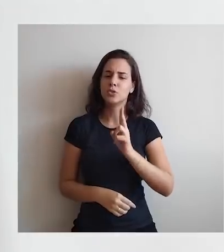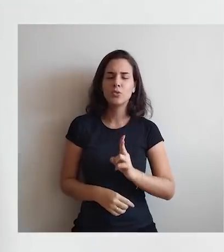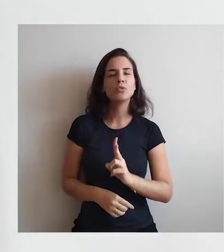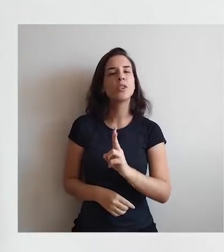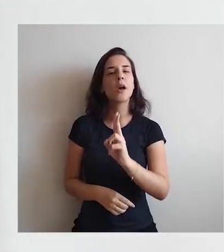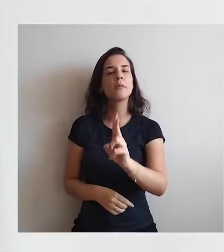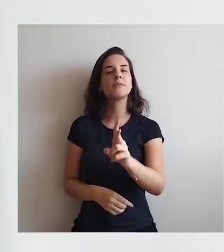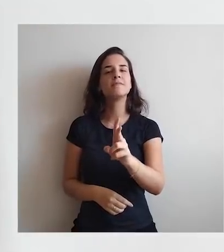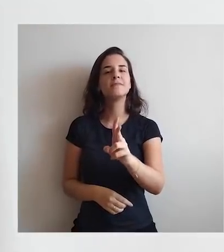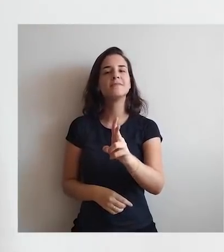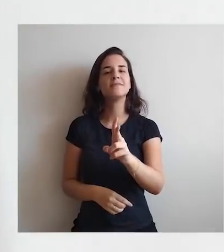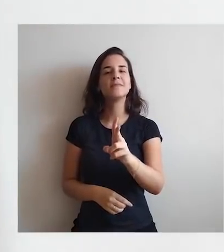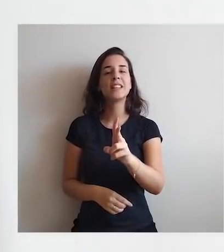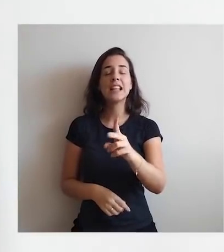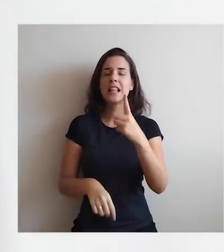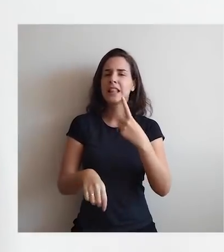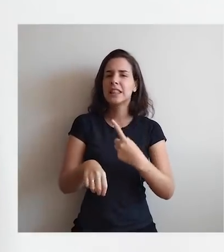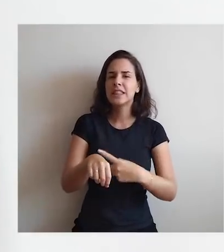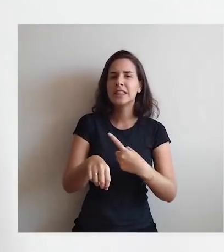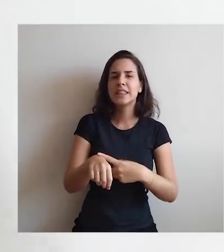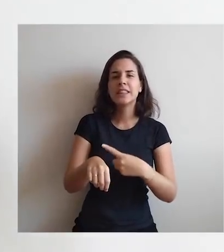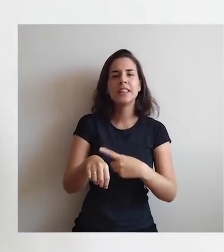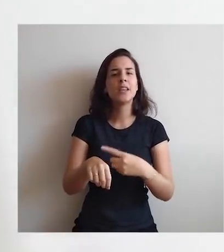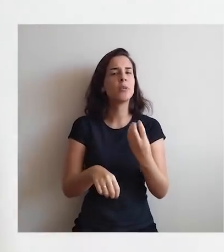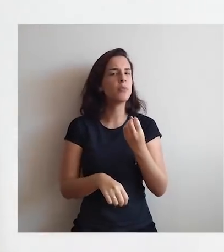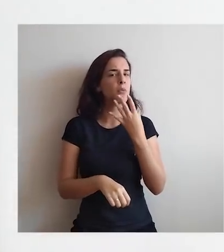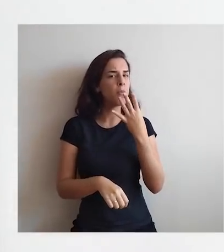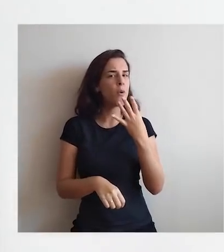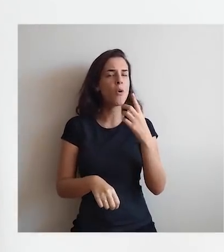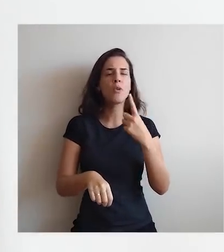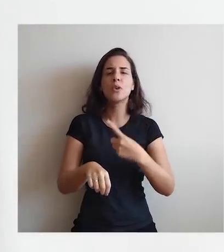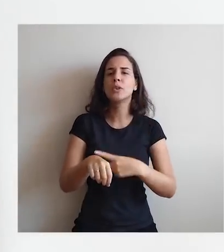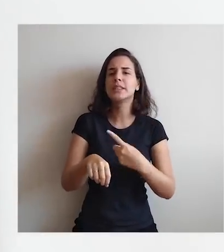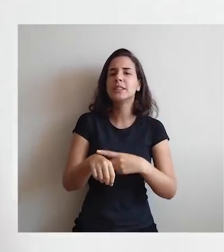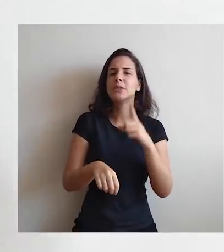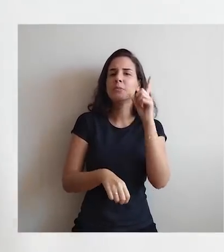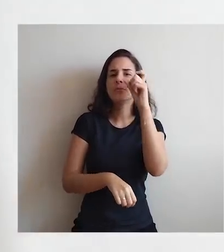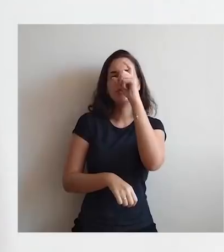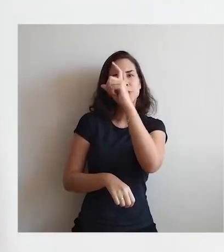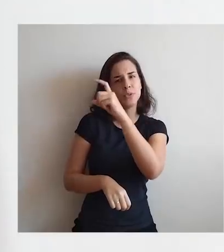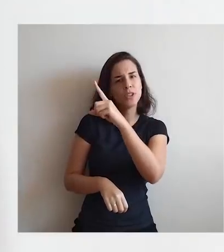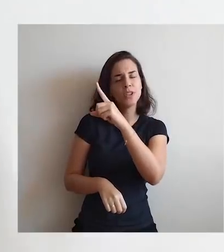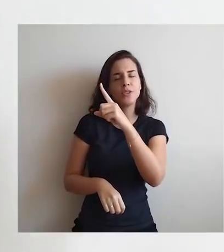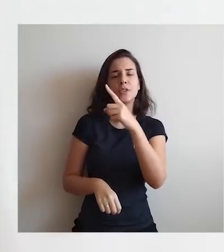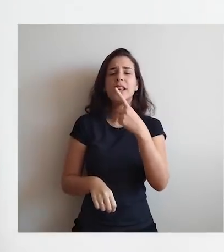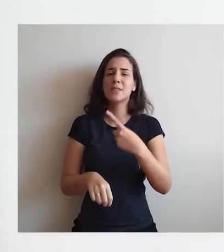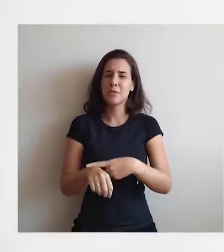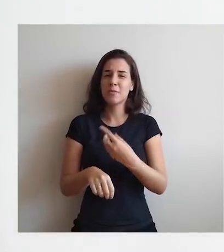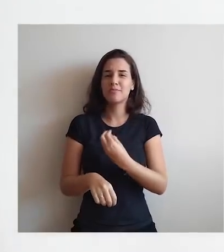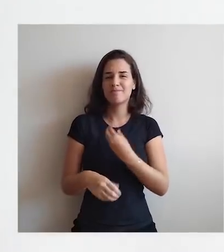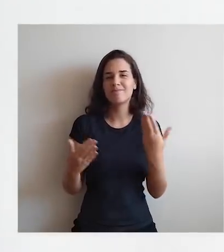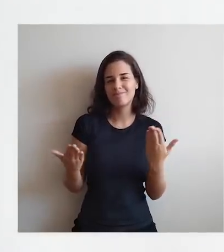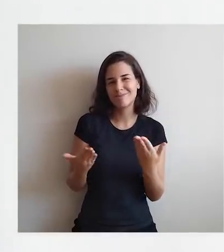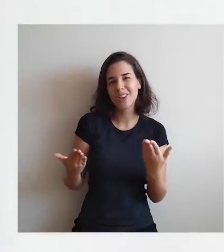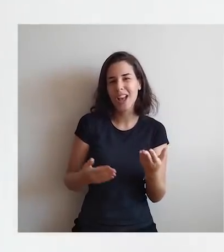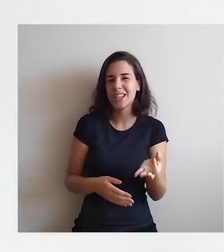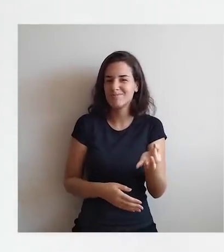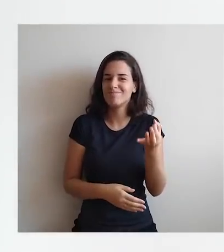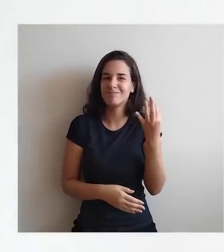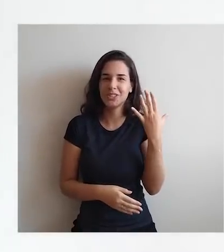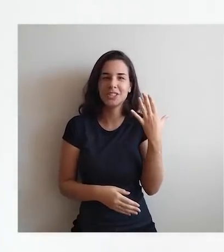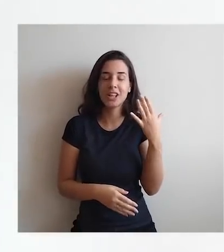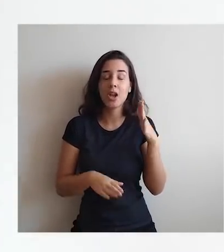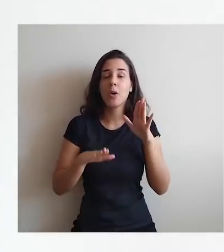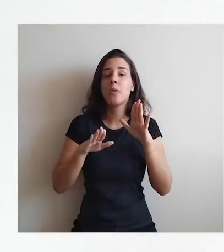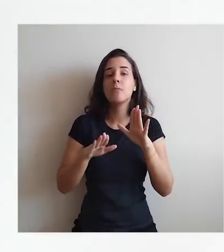boca. Continuamente. Tempo e fora de tempo. Tempo propício e não propício. Este momento que estamos vivendo realmente é